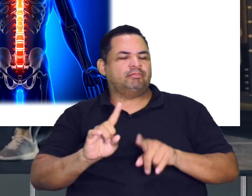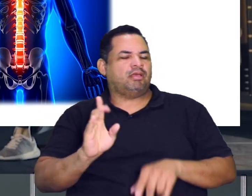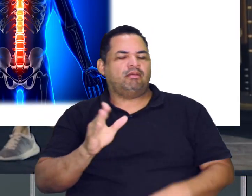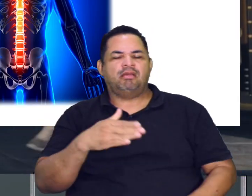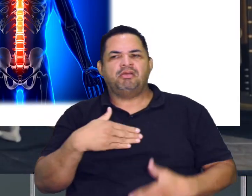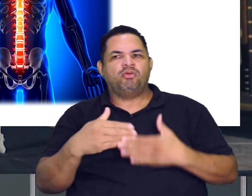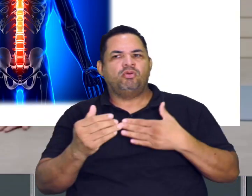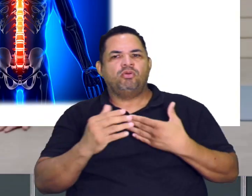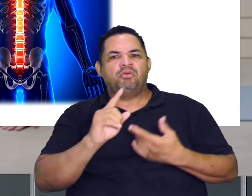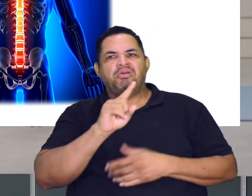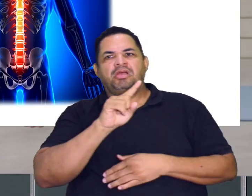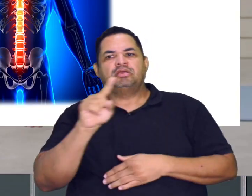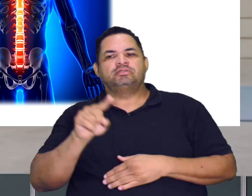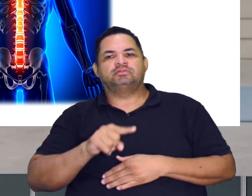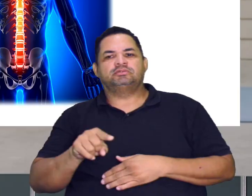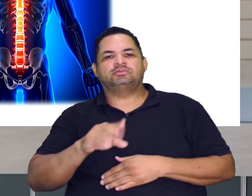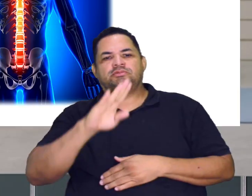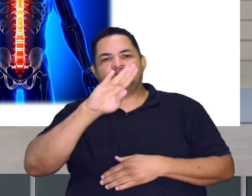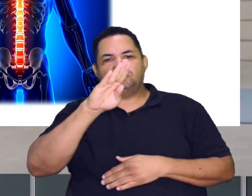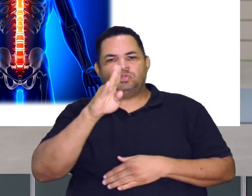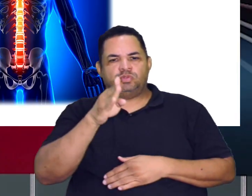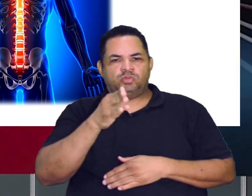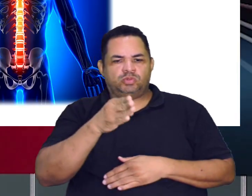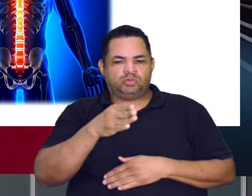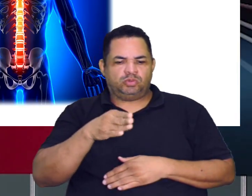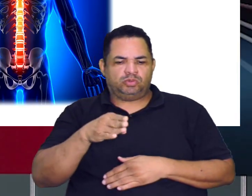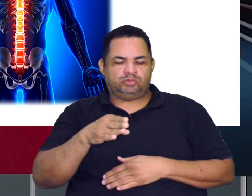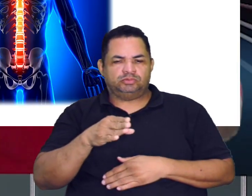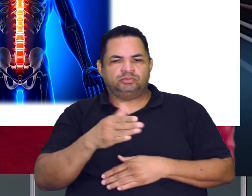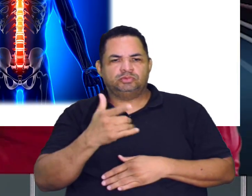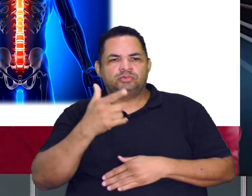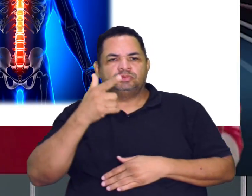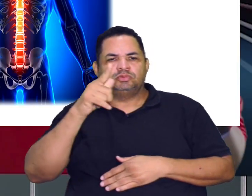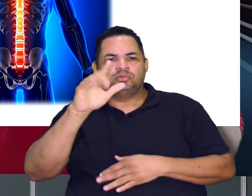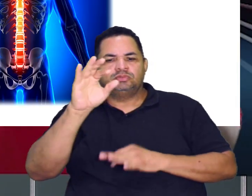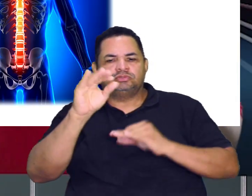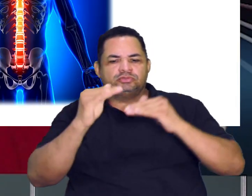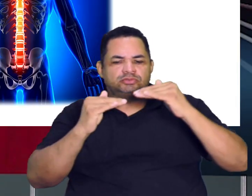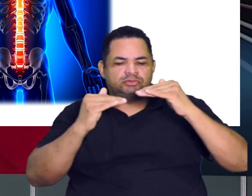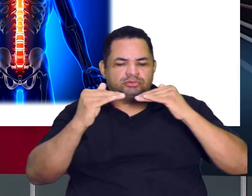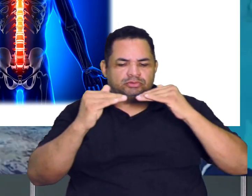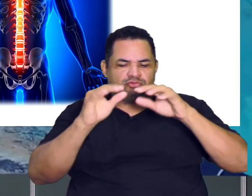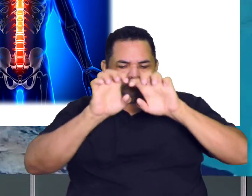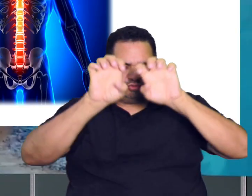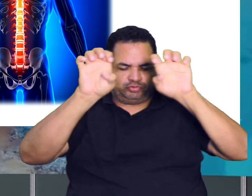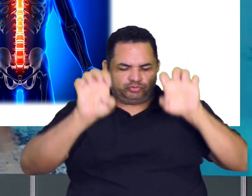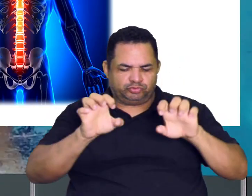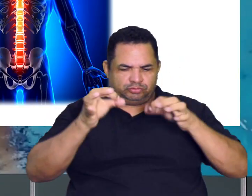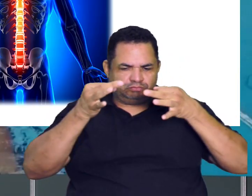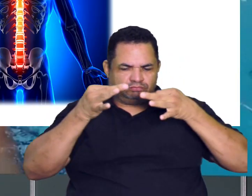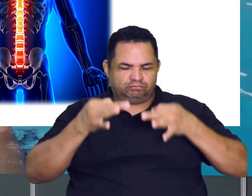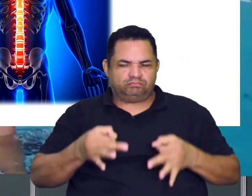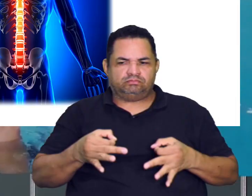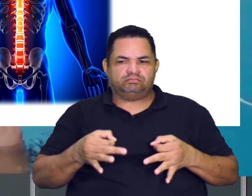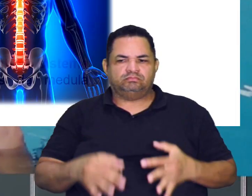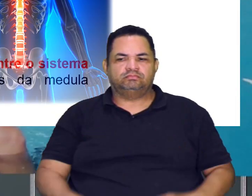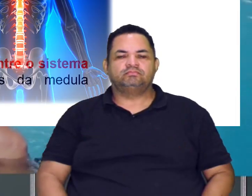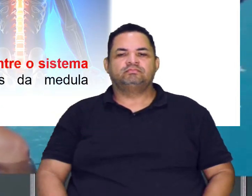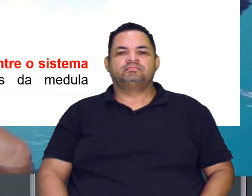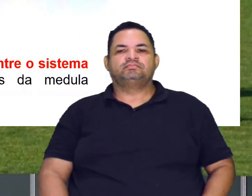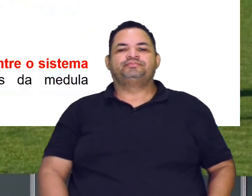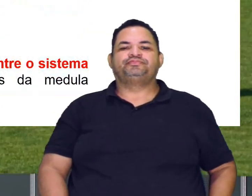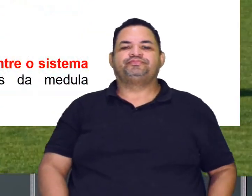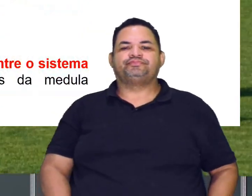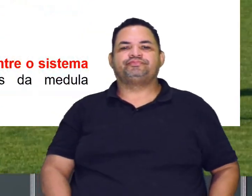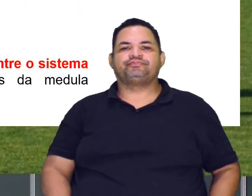qualquer S, não é um Z, é um S aí em que você vê que tem harmonia entre as estruturas, tá bom? Muito